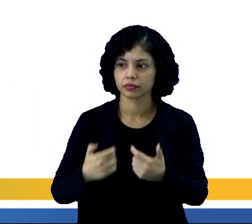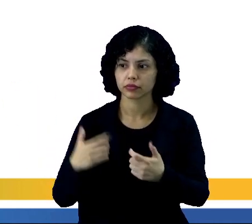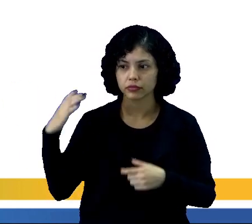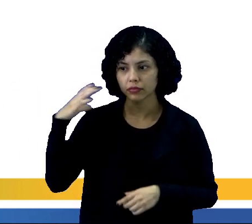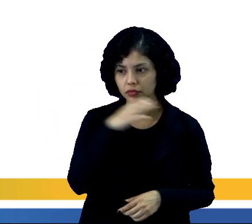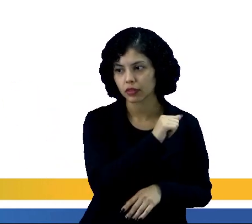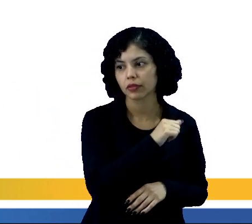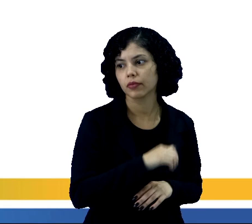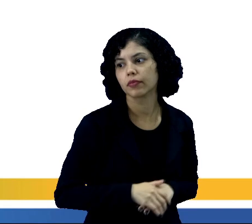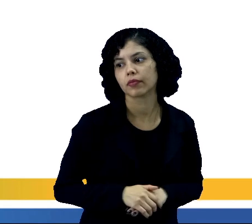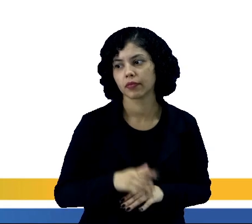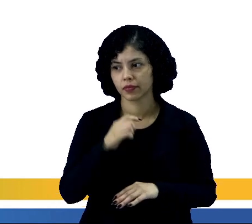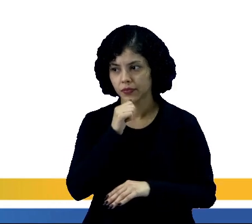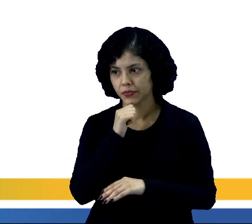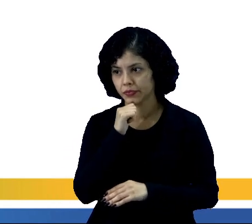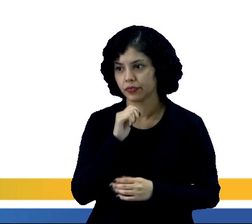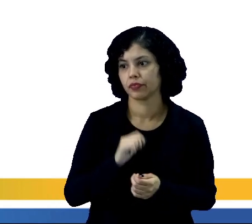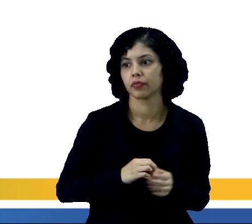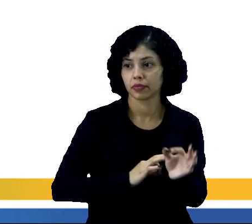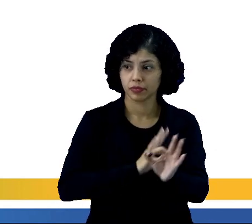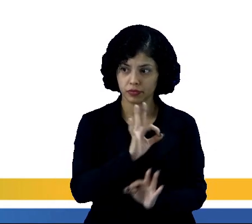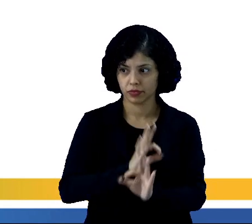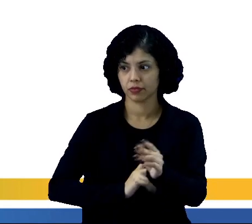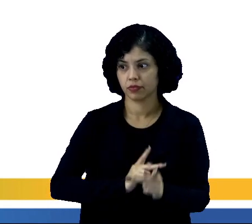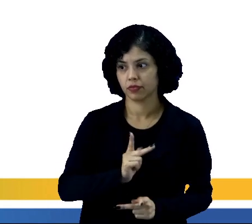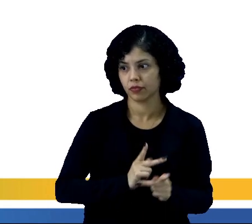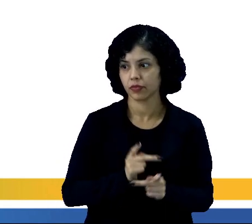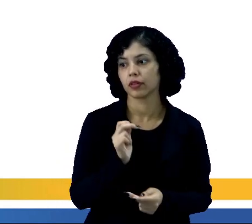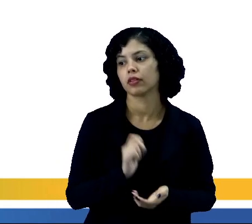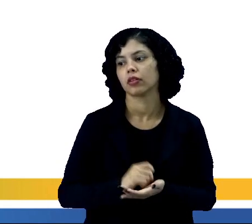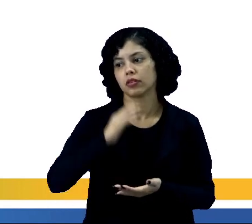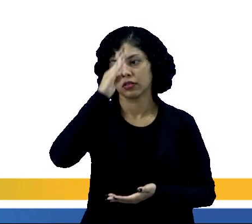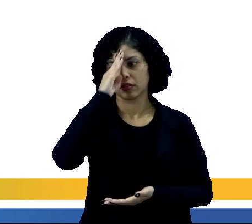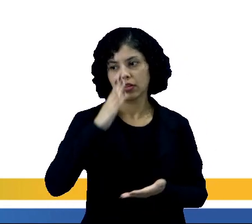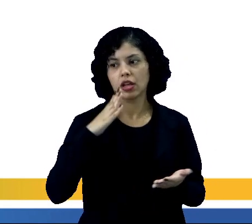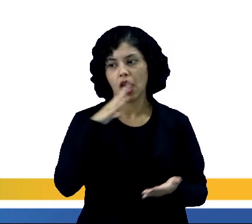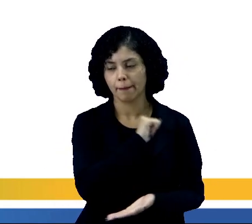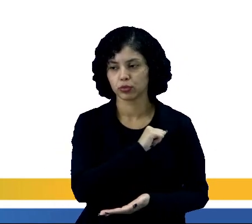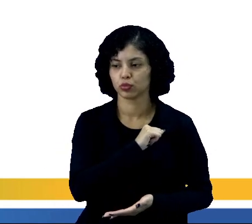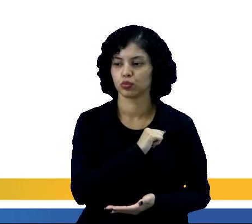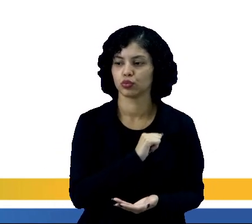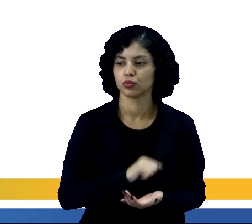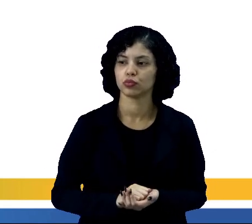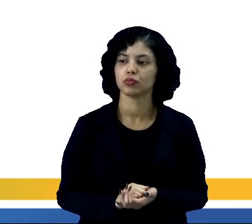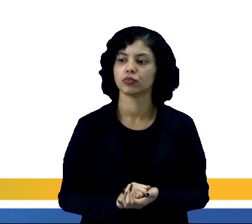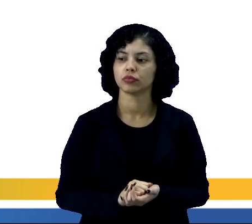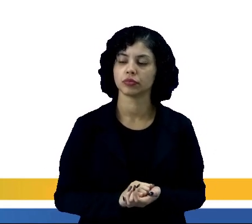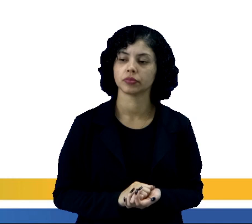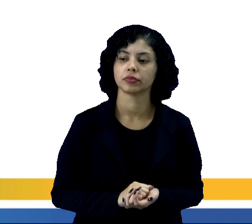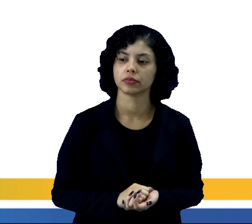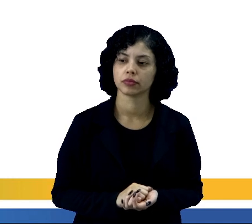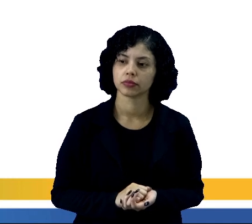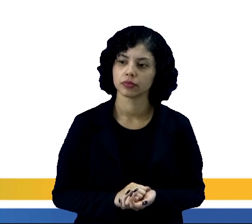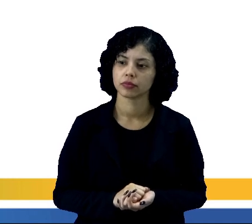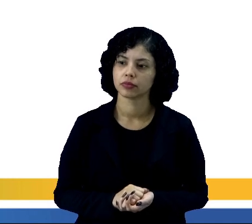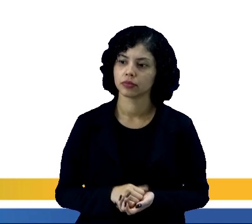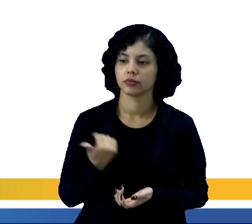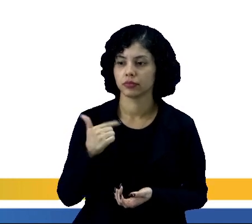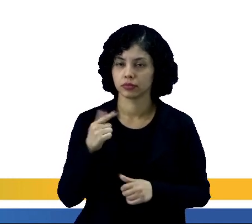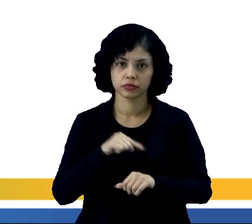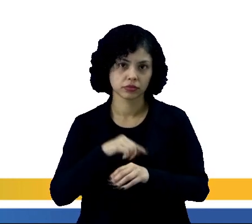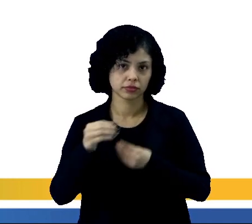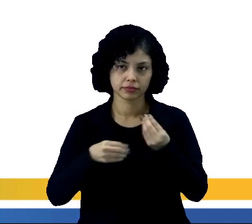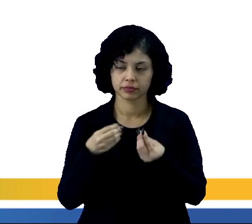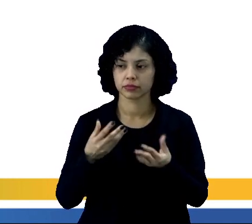guerra relâmpago, que consistia em uma operação planejada, né, uma tática militar, um ataque relâmpago, né, esse é um ataque surpresa, né, não dá tempo